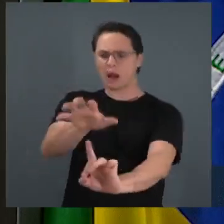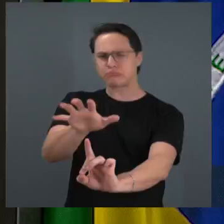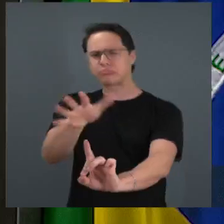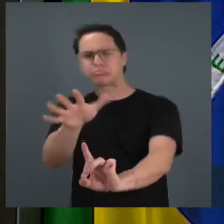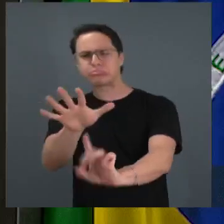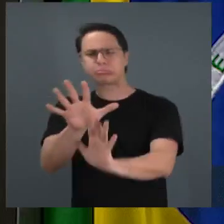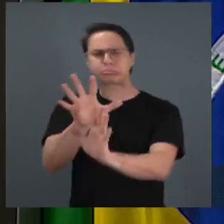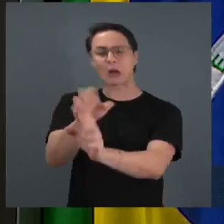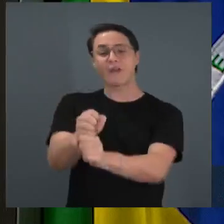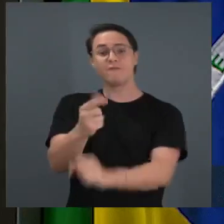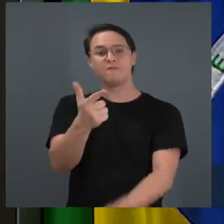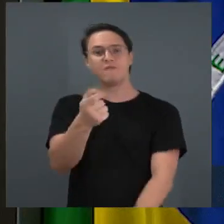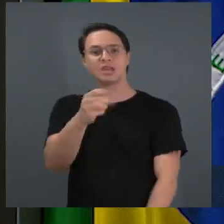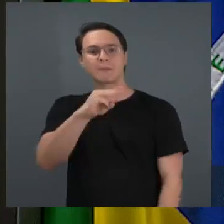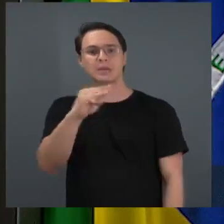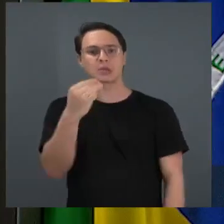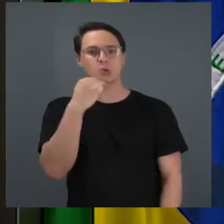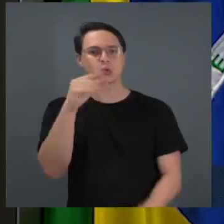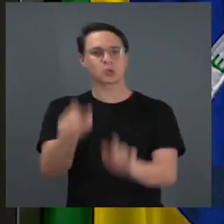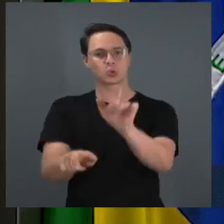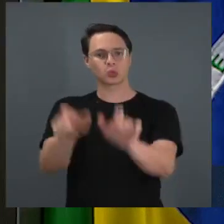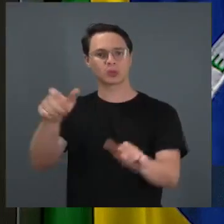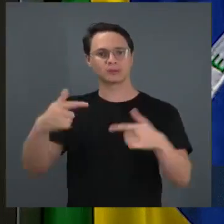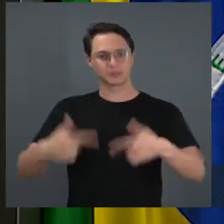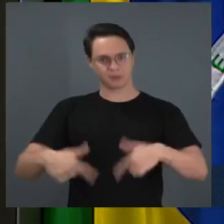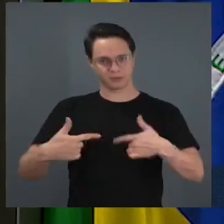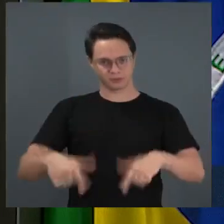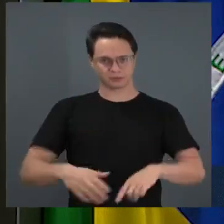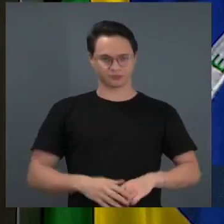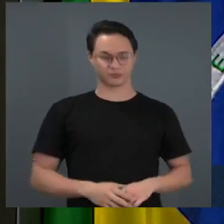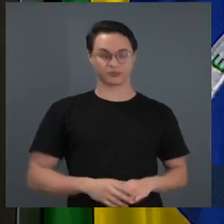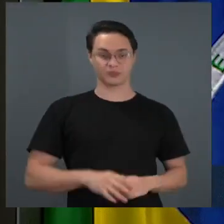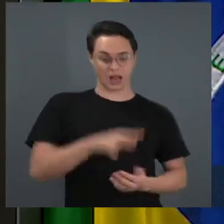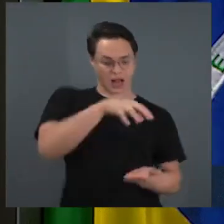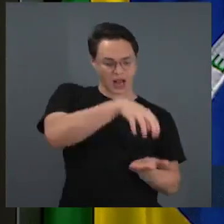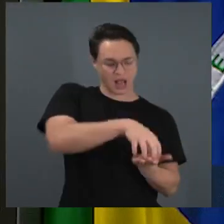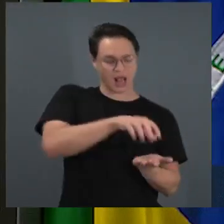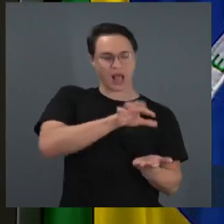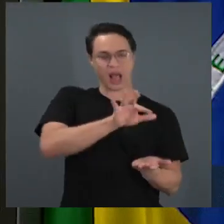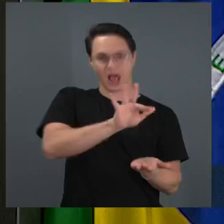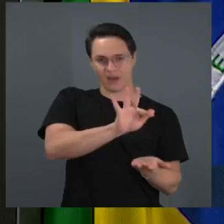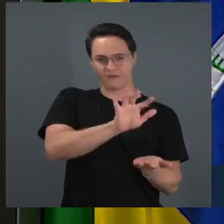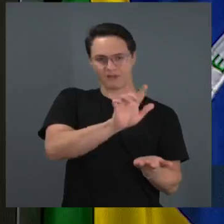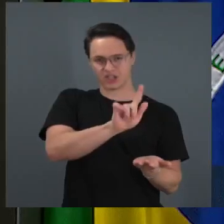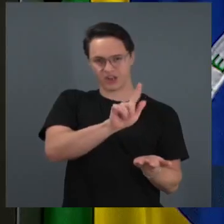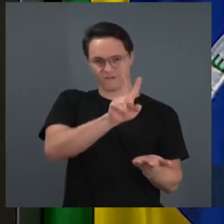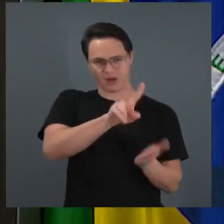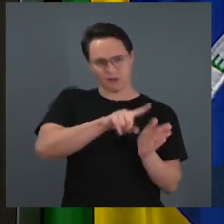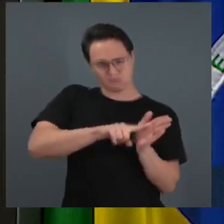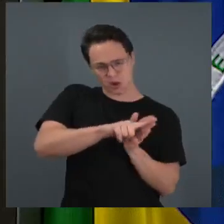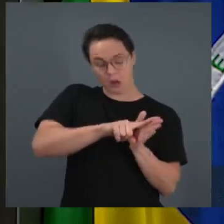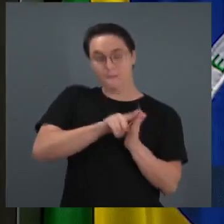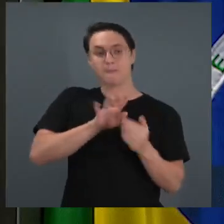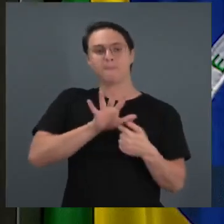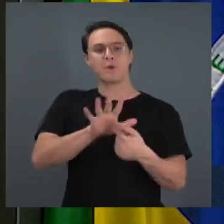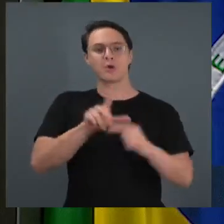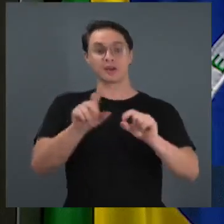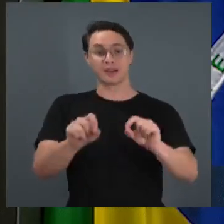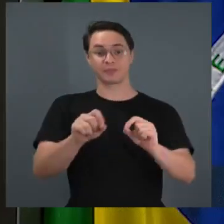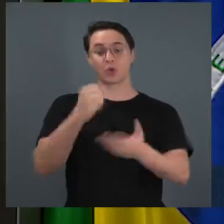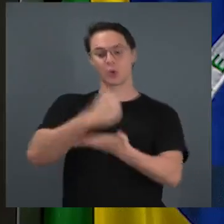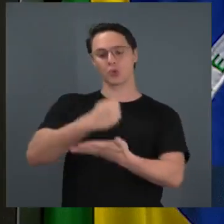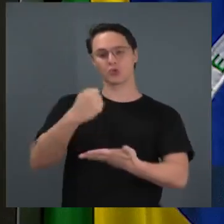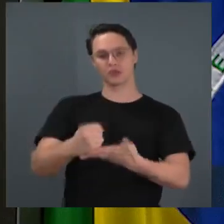20 milhões de trabalhadores. A Fundação Getúlio Vargas aponta que esse modelo de